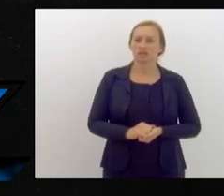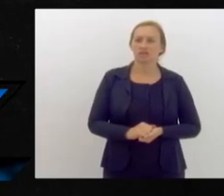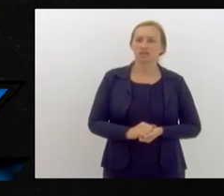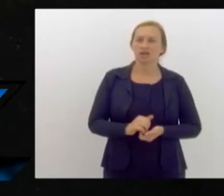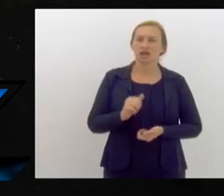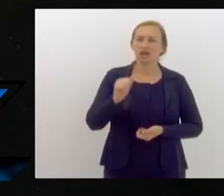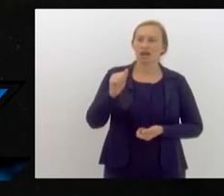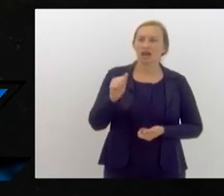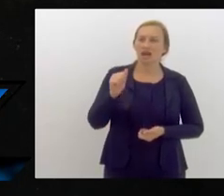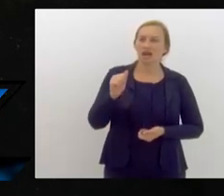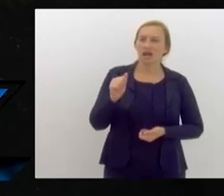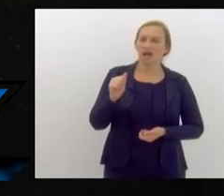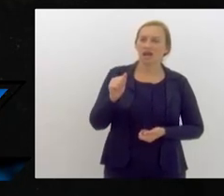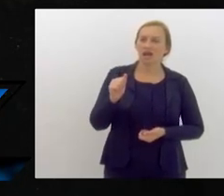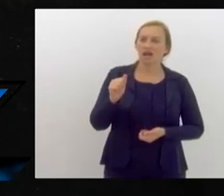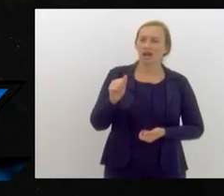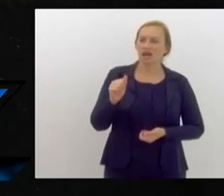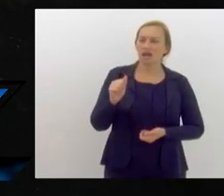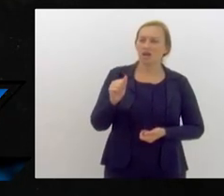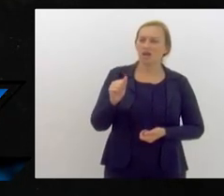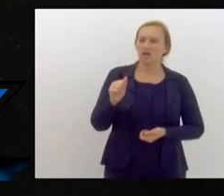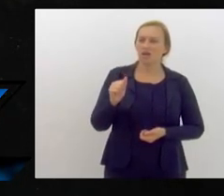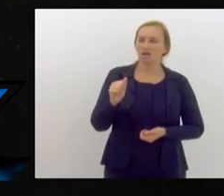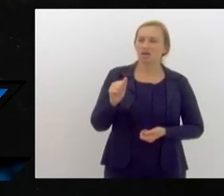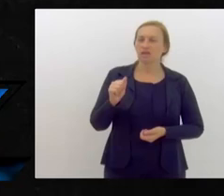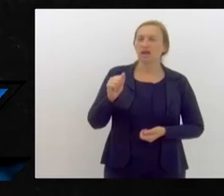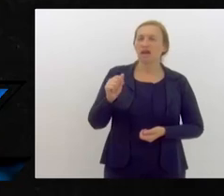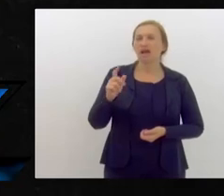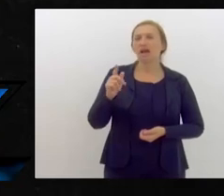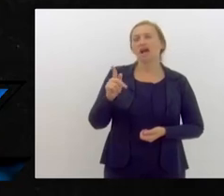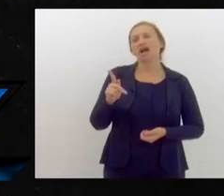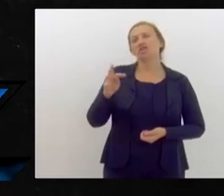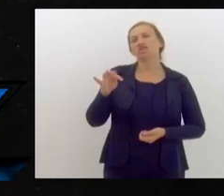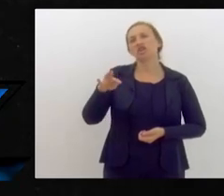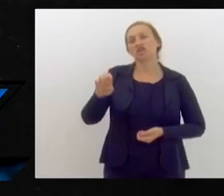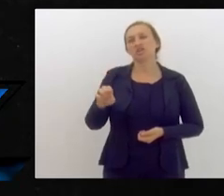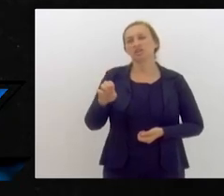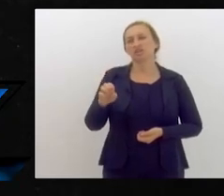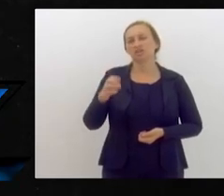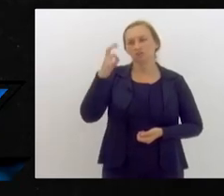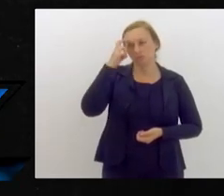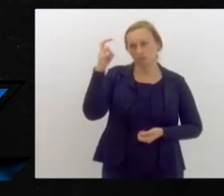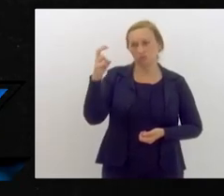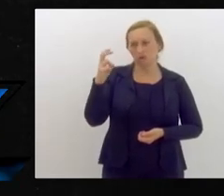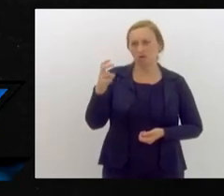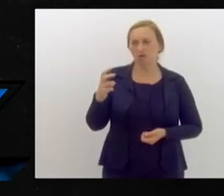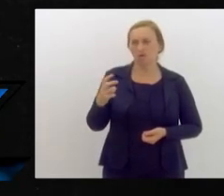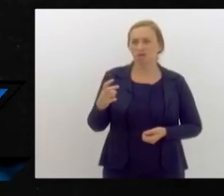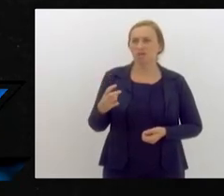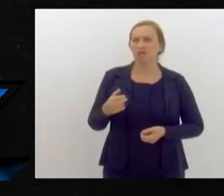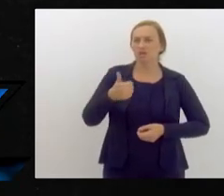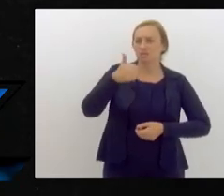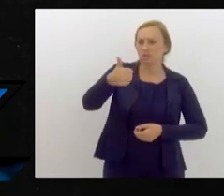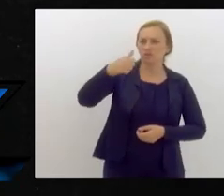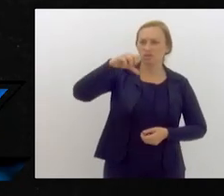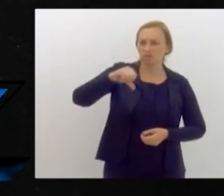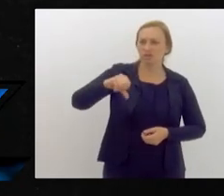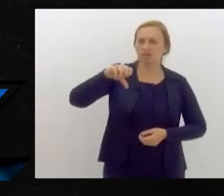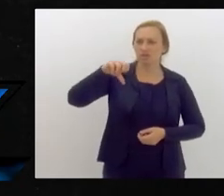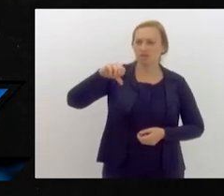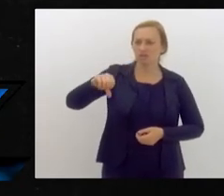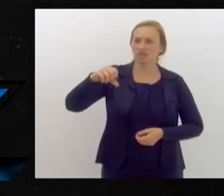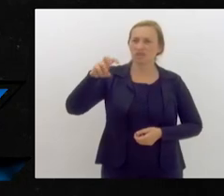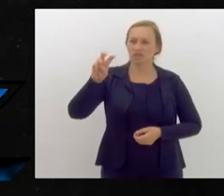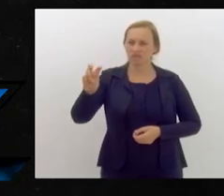que ingressaram aqui no estado do Rio de Janeiro em 1985 ainda na gestão de Leonel